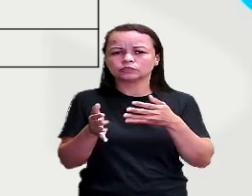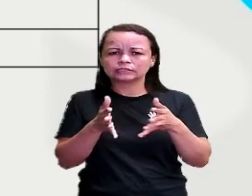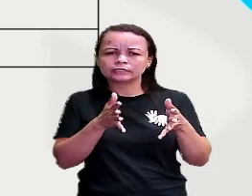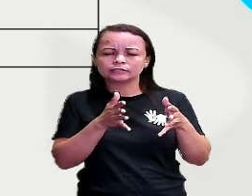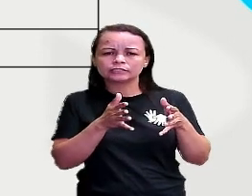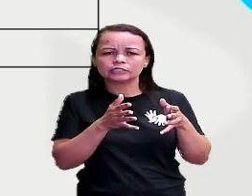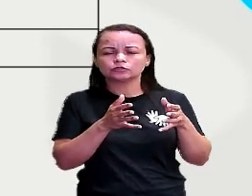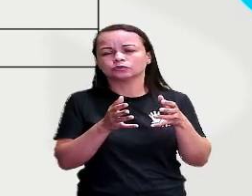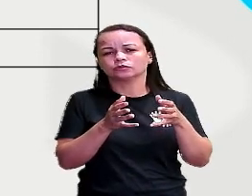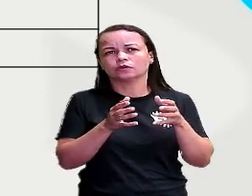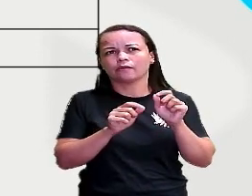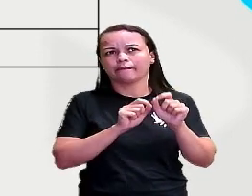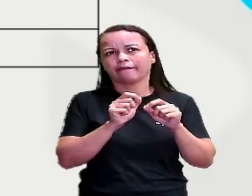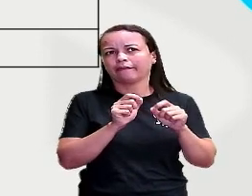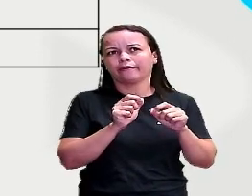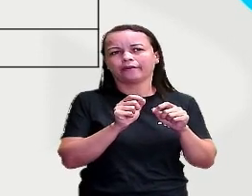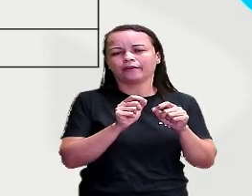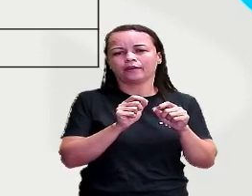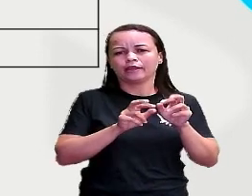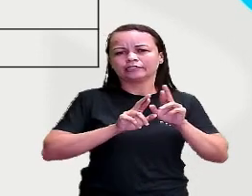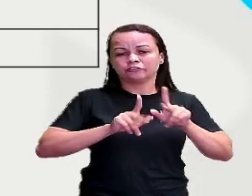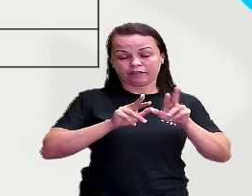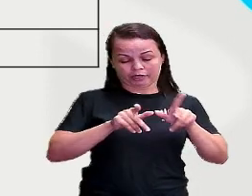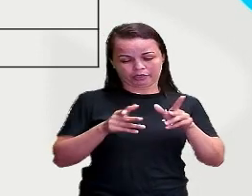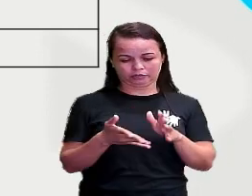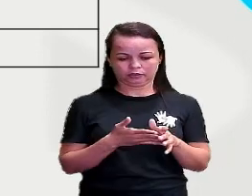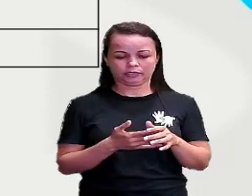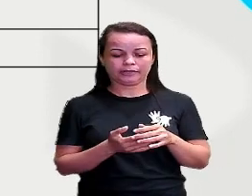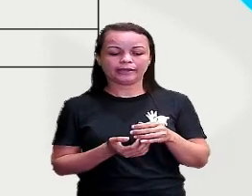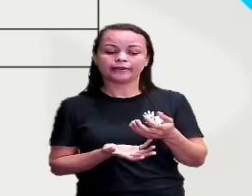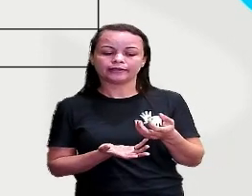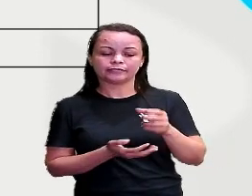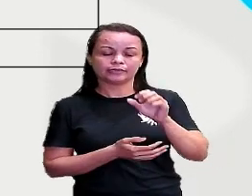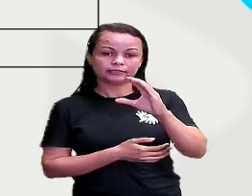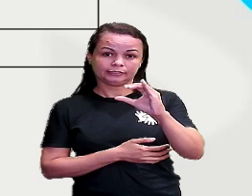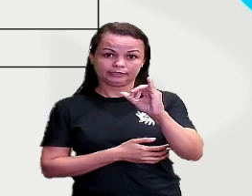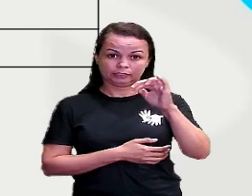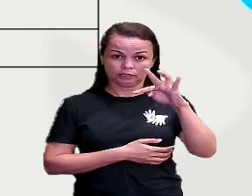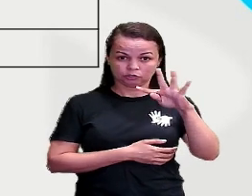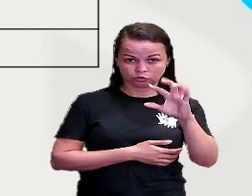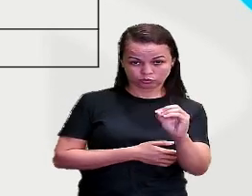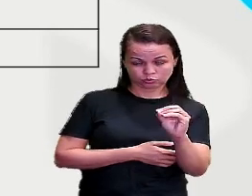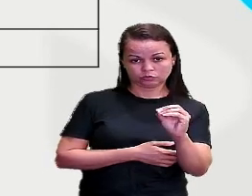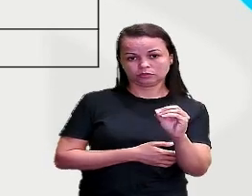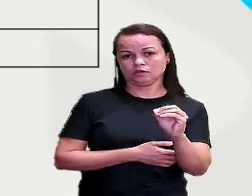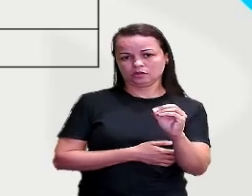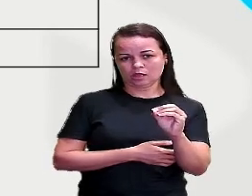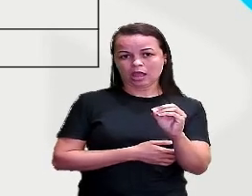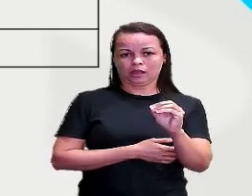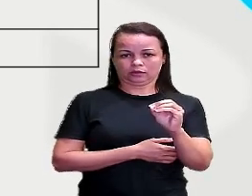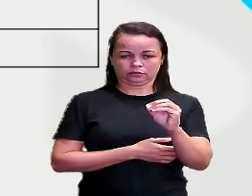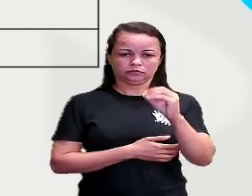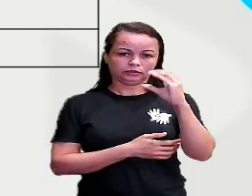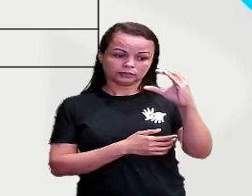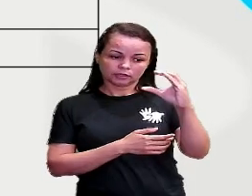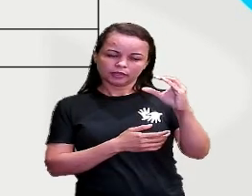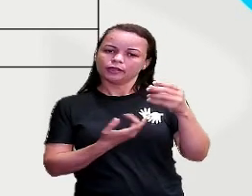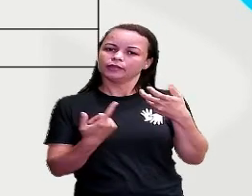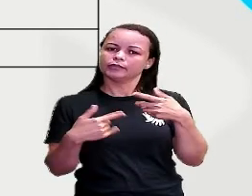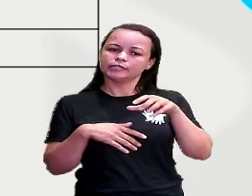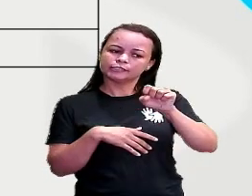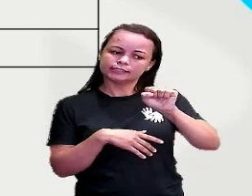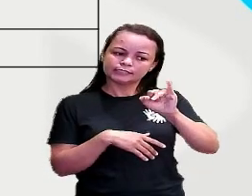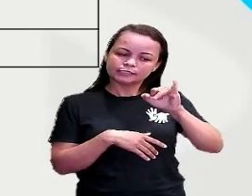exemplo, cinto com C e cinto com S. A pronúncia é igual, mas a